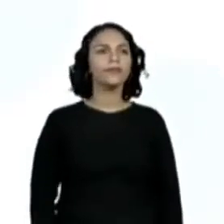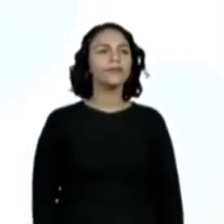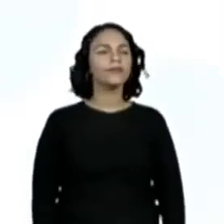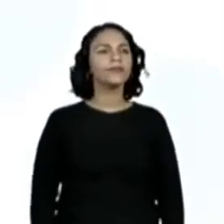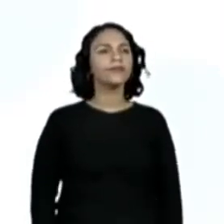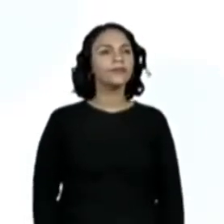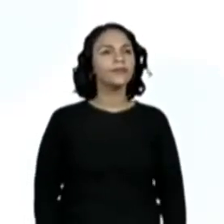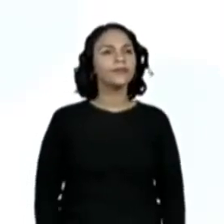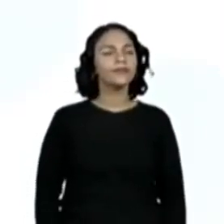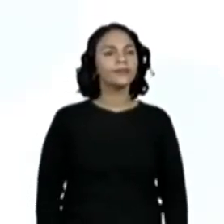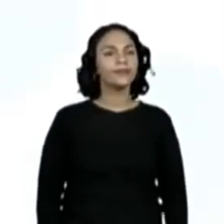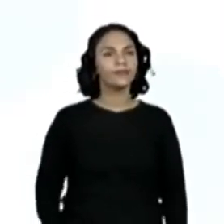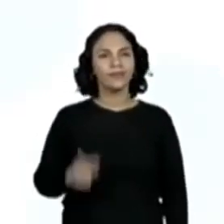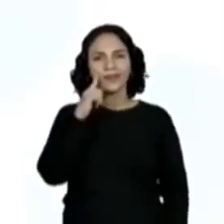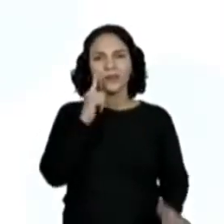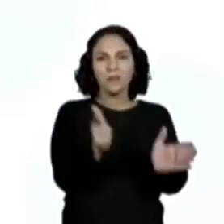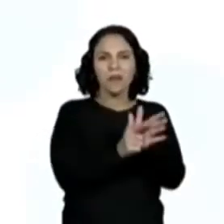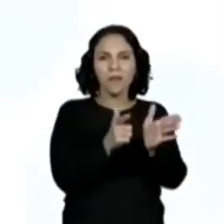Papelão.